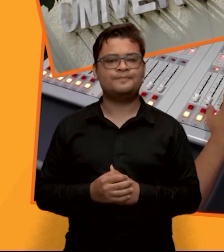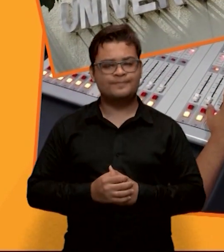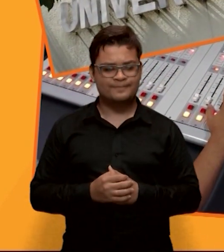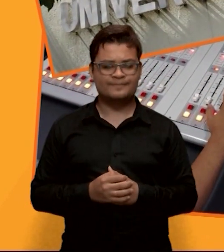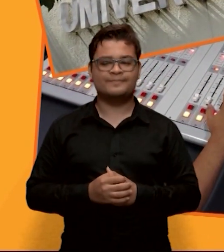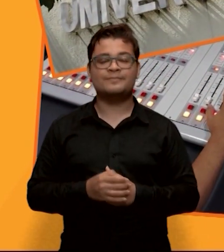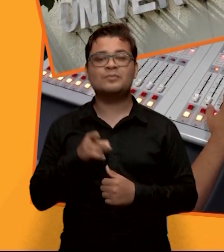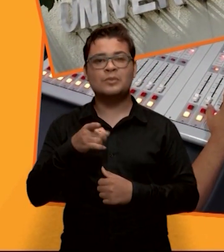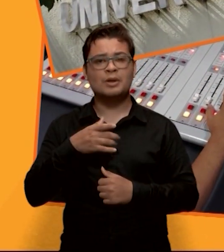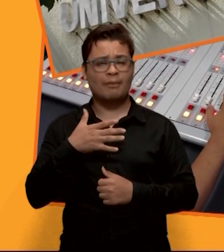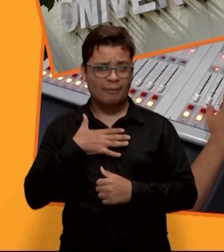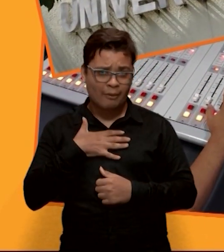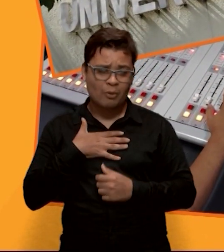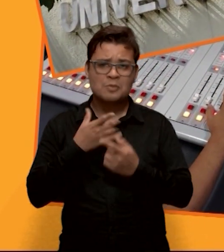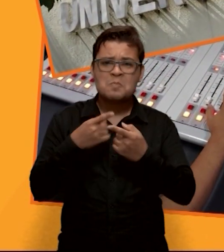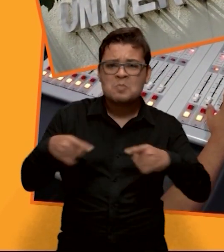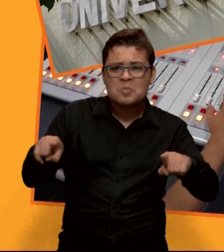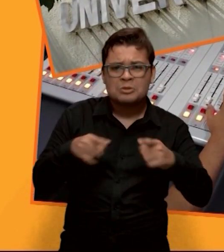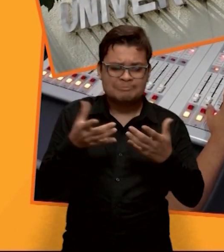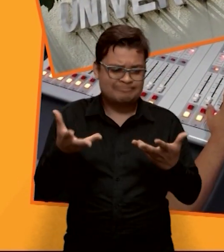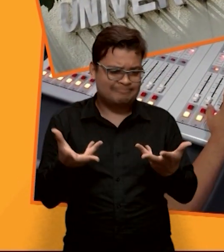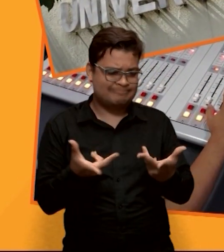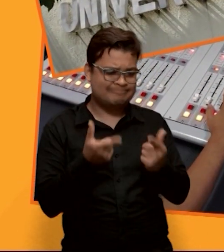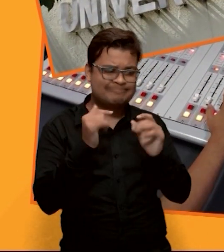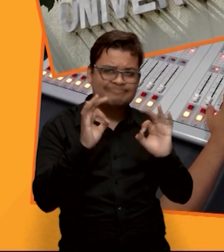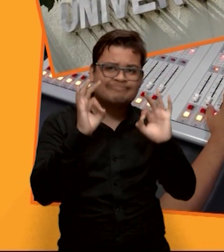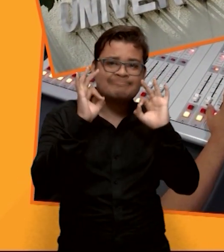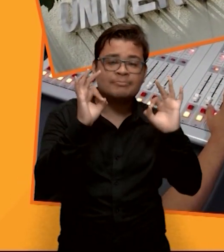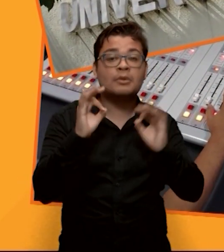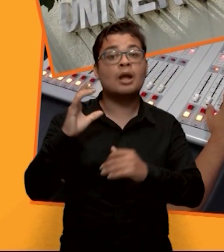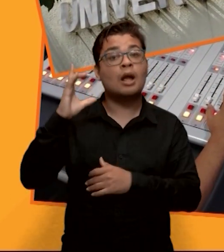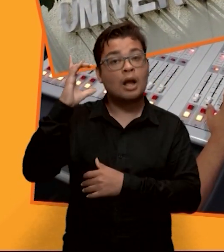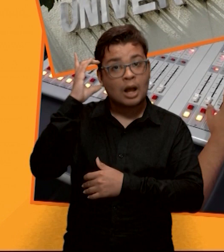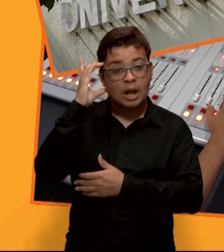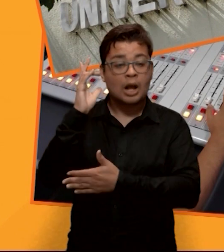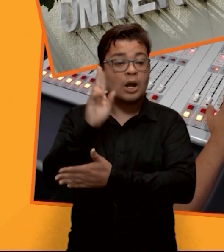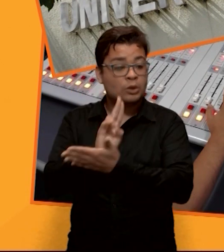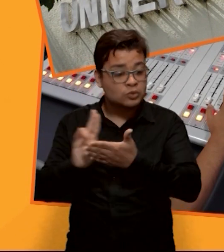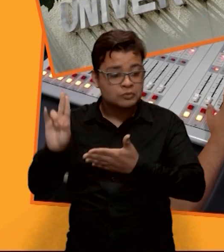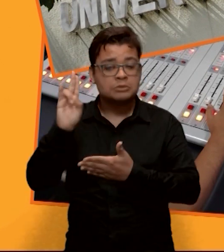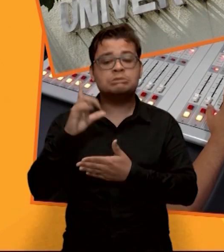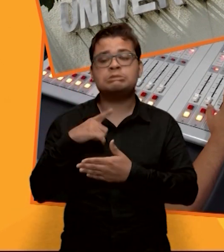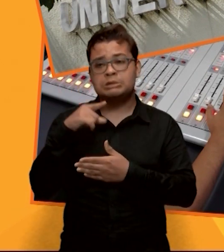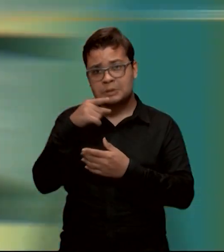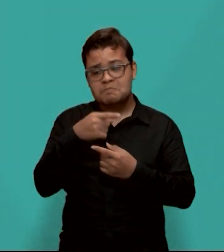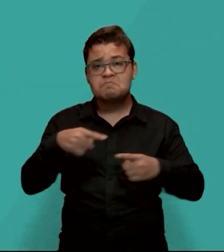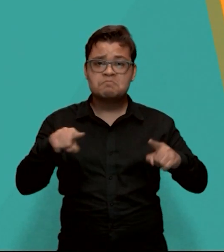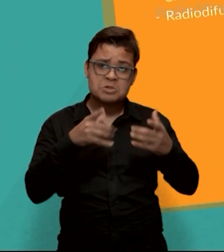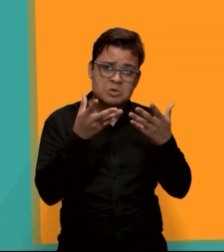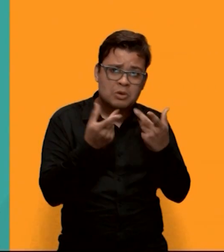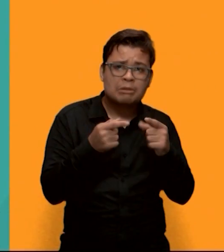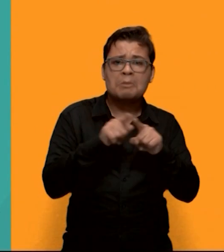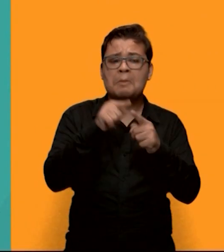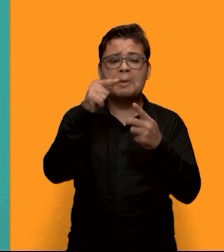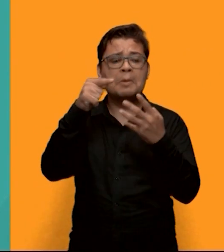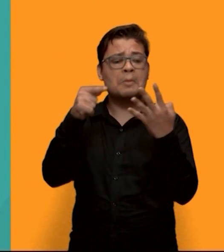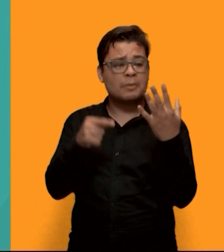Quer ouvir música de qualidade? A Rádio Universitária oferece isso e muito mais para você.